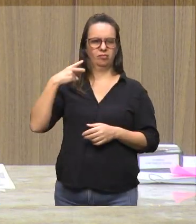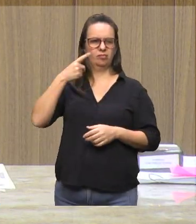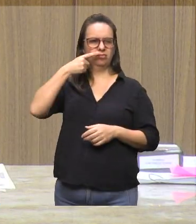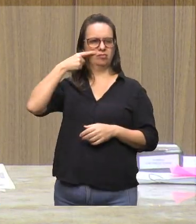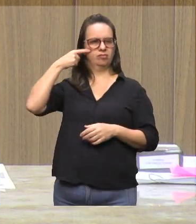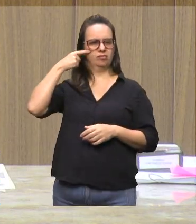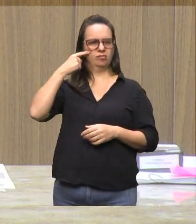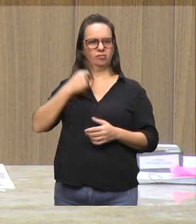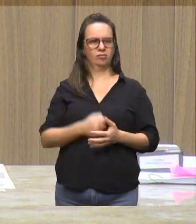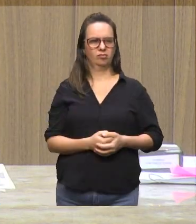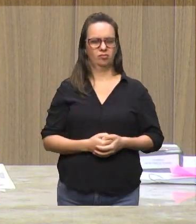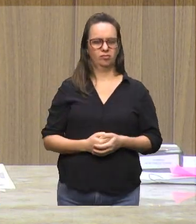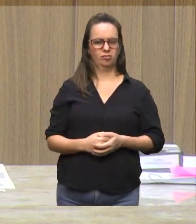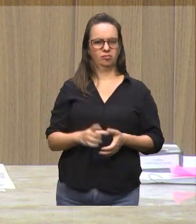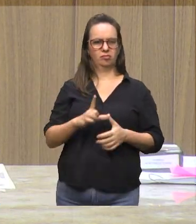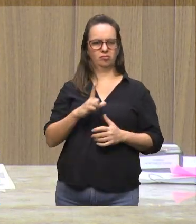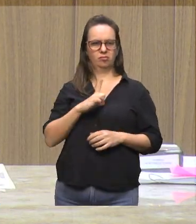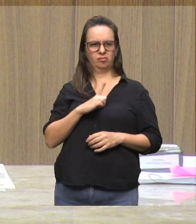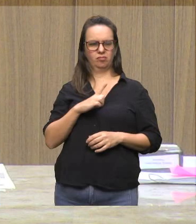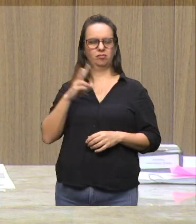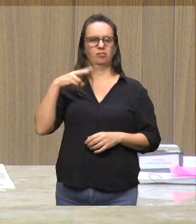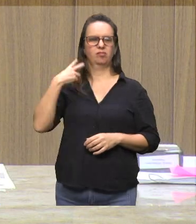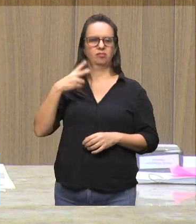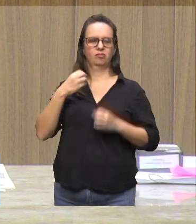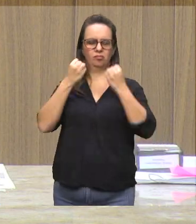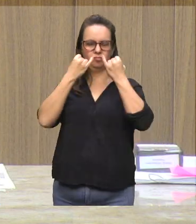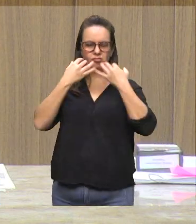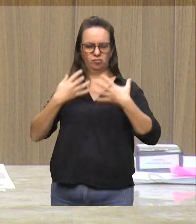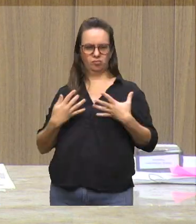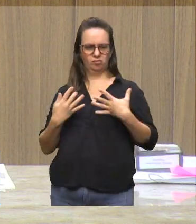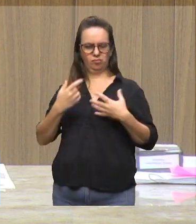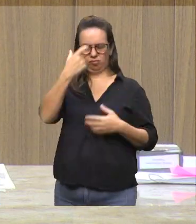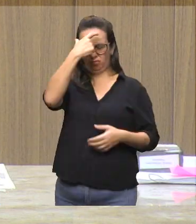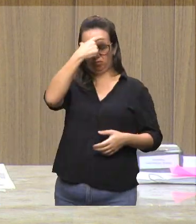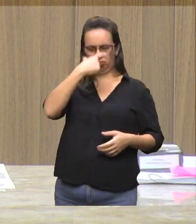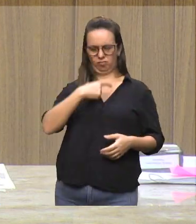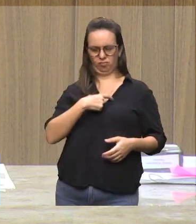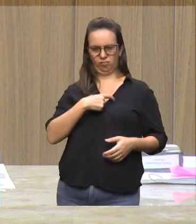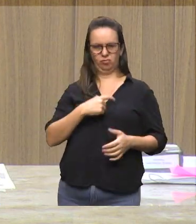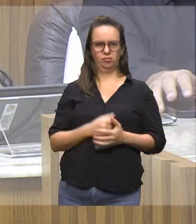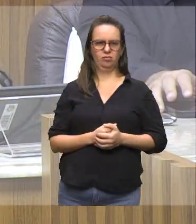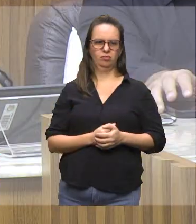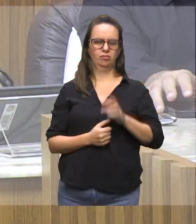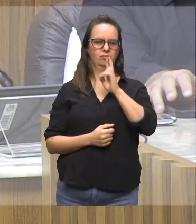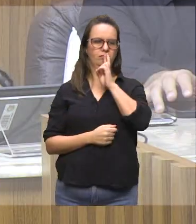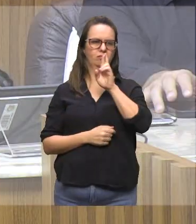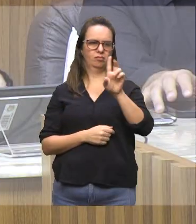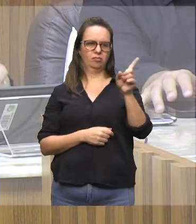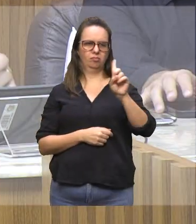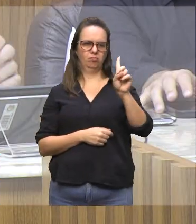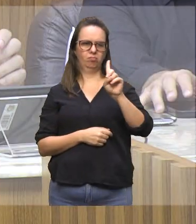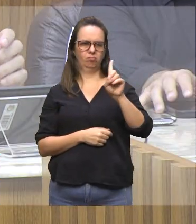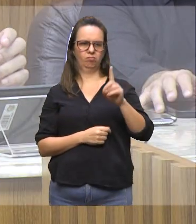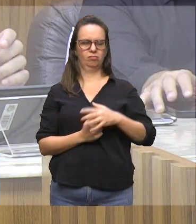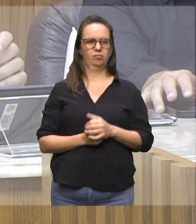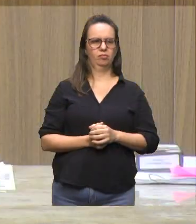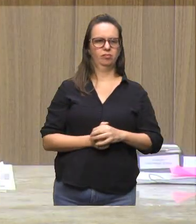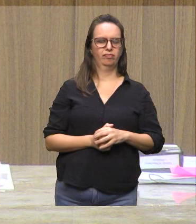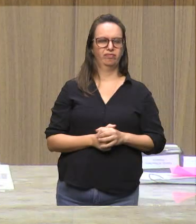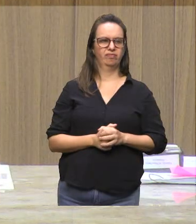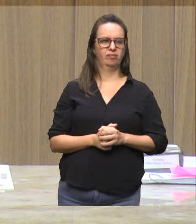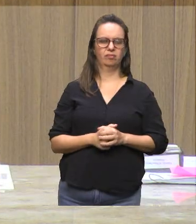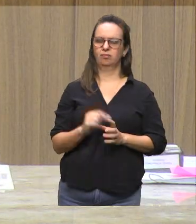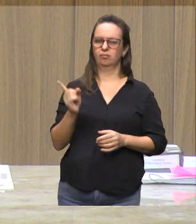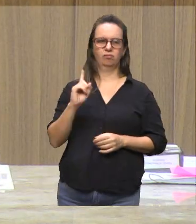Simili, se existem vereadores inscritos para explicação pessoal. Não, senhora presidente. Não